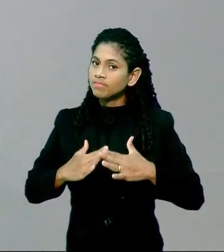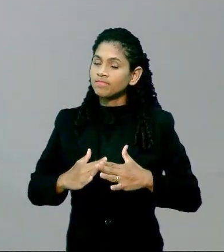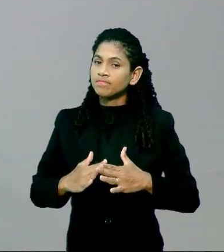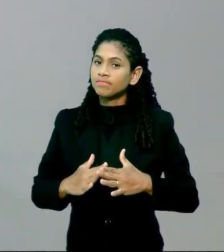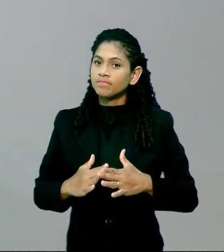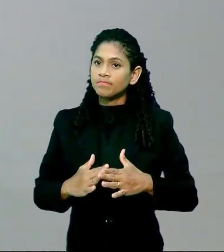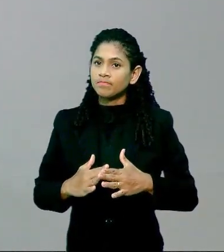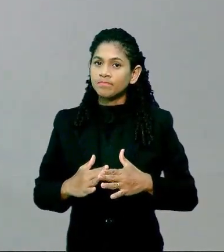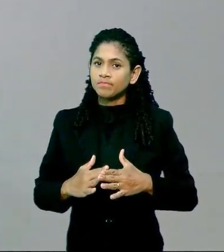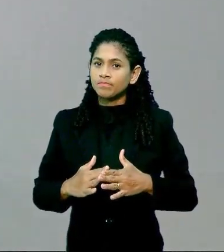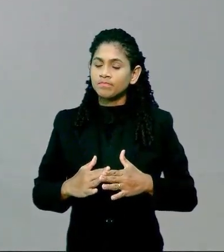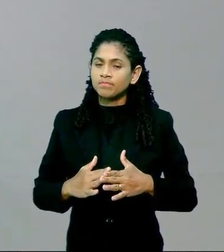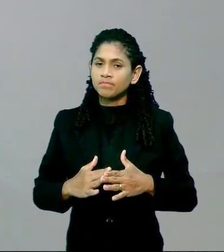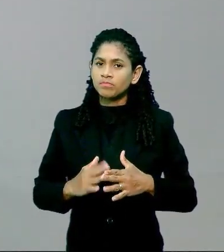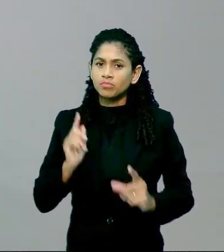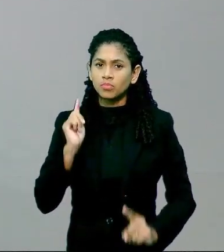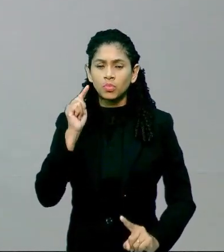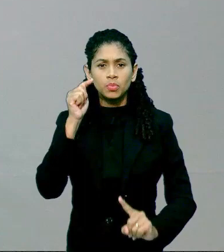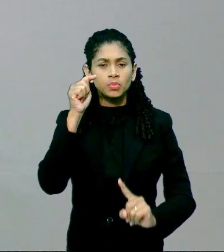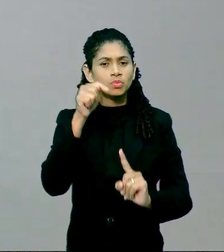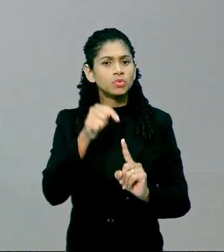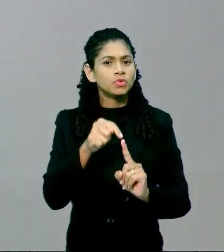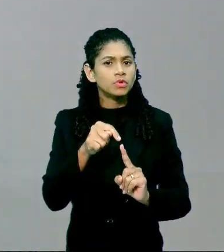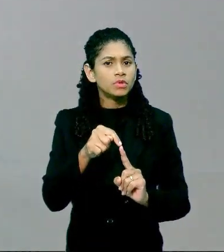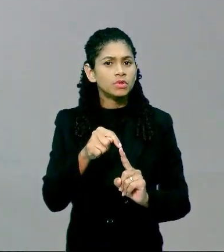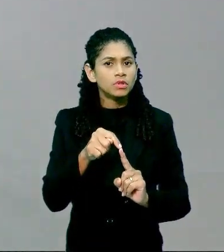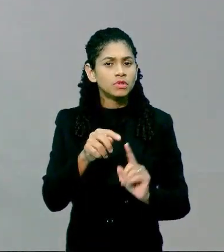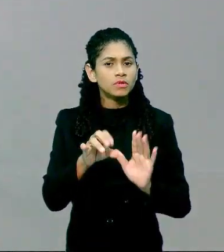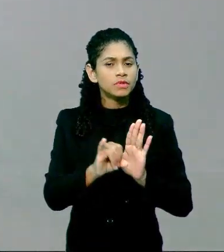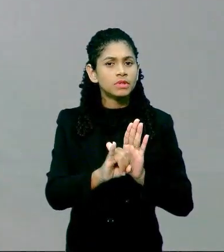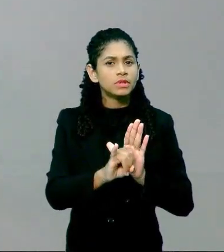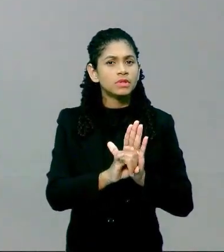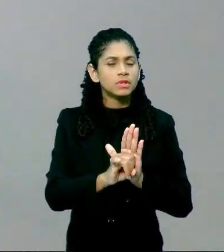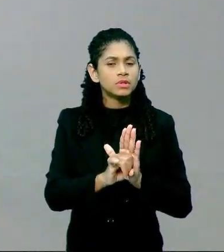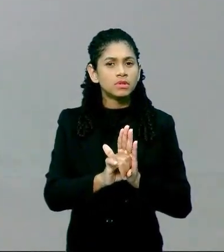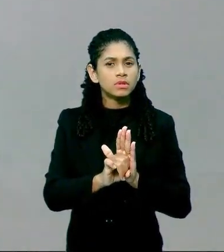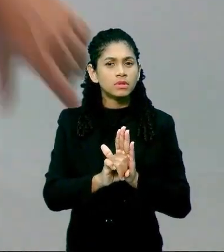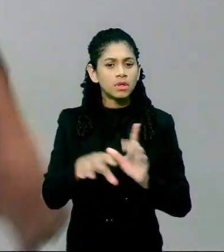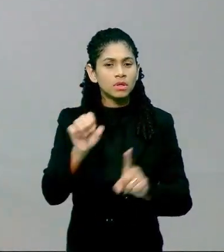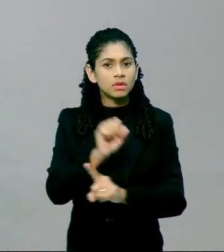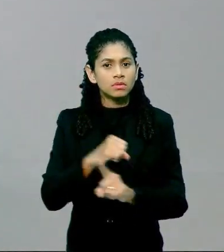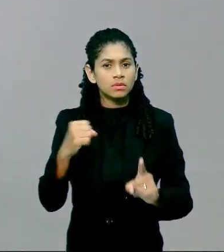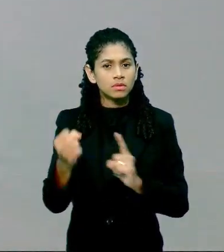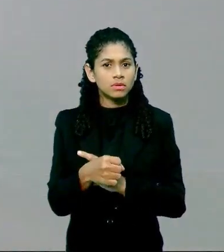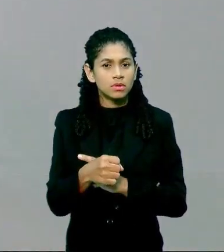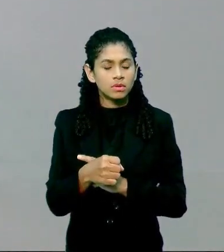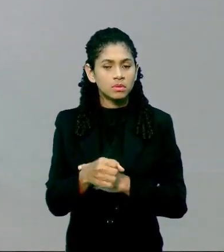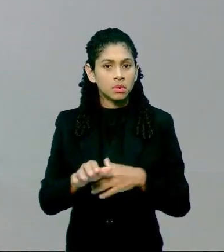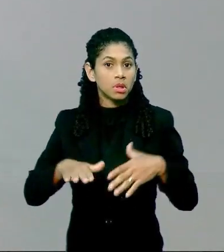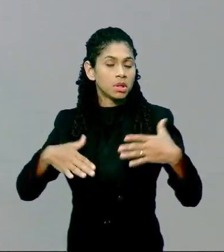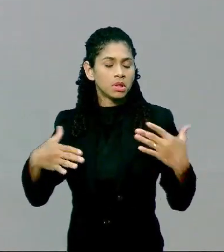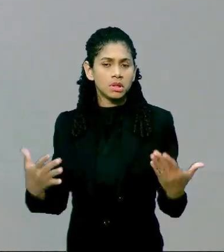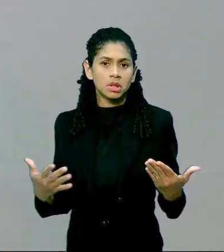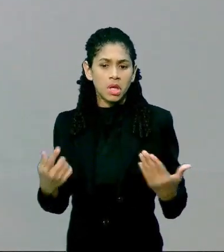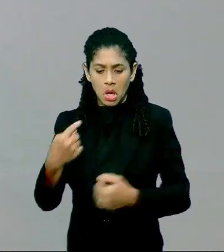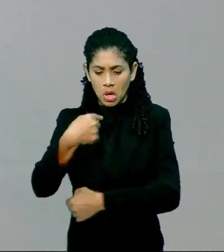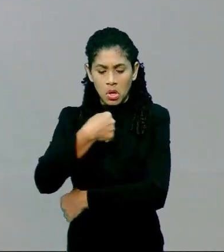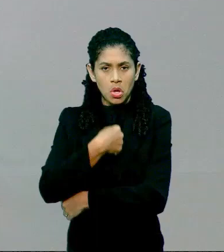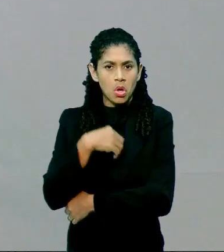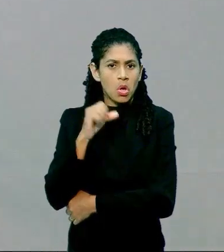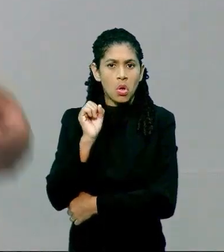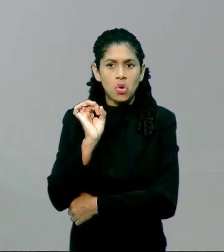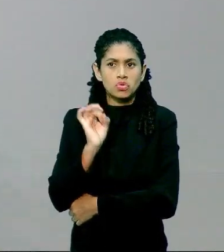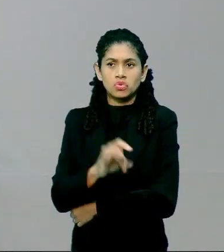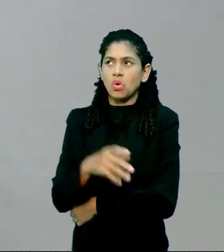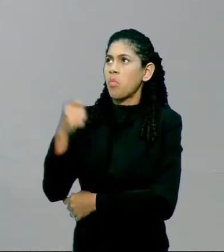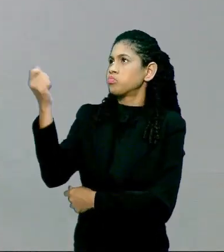Papel na sociedade. Quer dizer que, então, o meu papel é só ser soltador de pipa, jogar bola, eu não posso cuidar de uma casa?